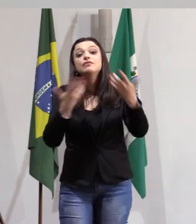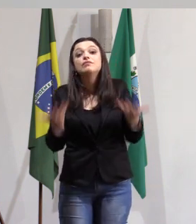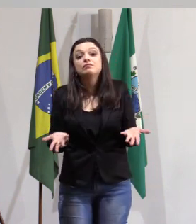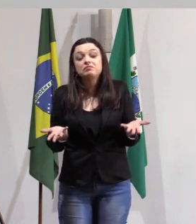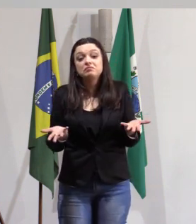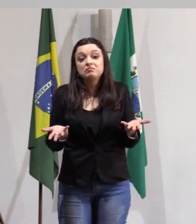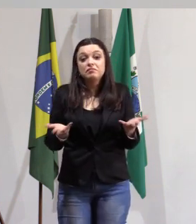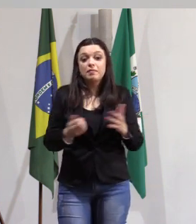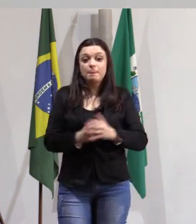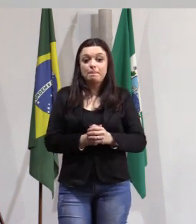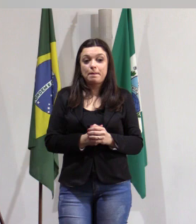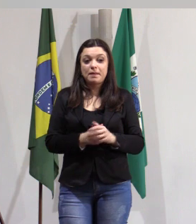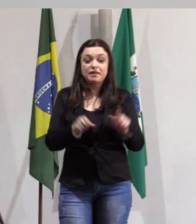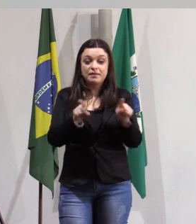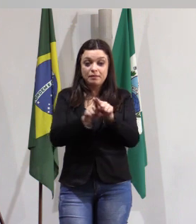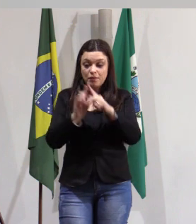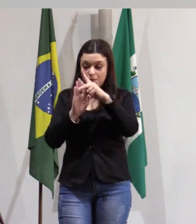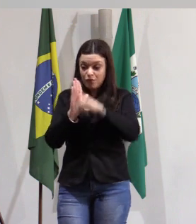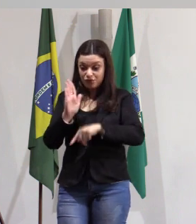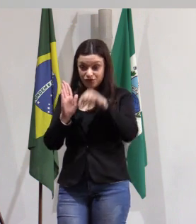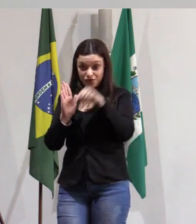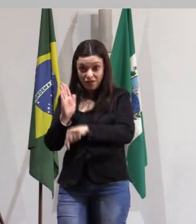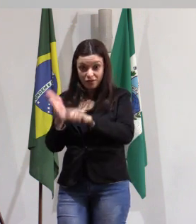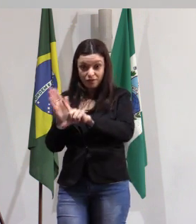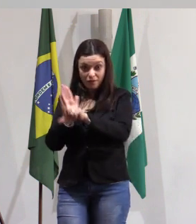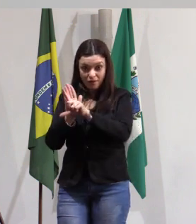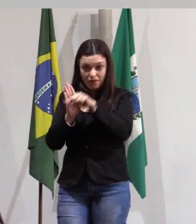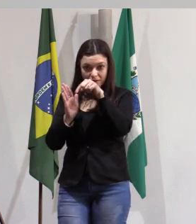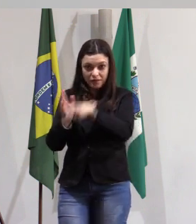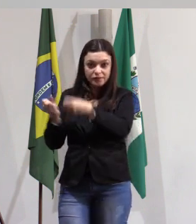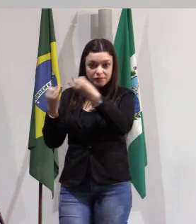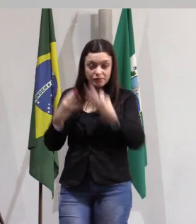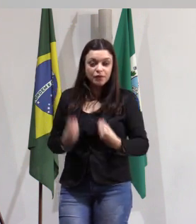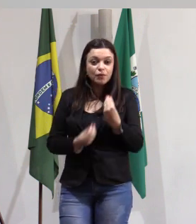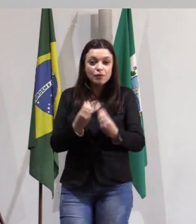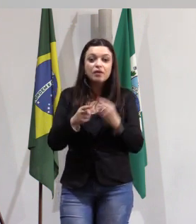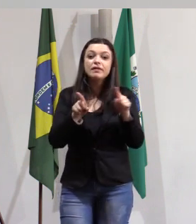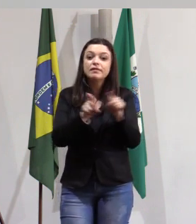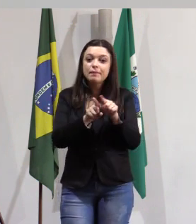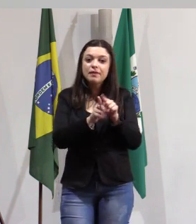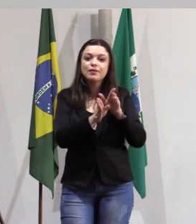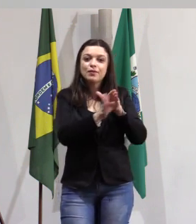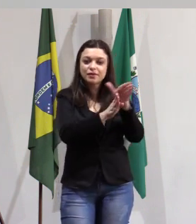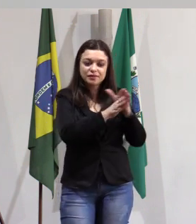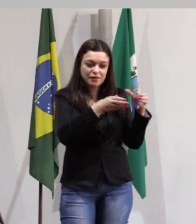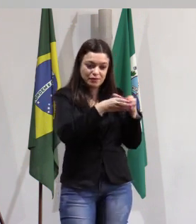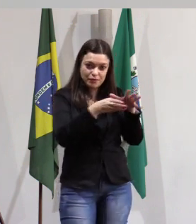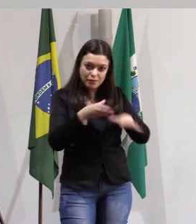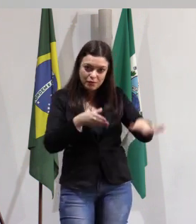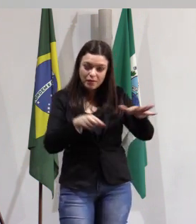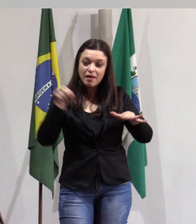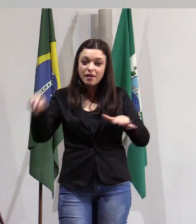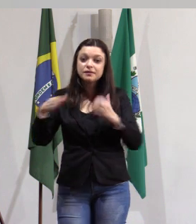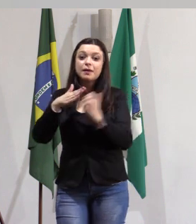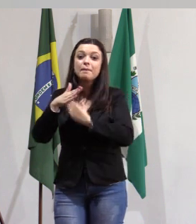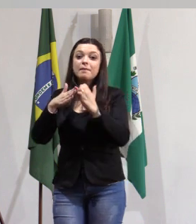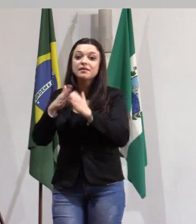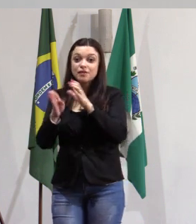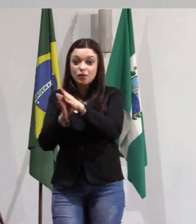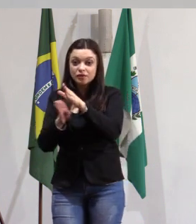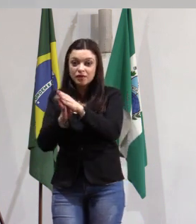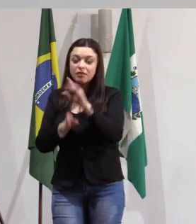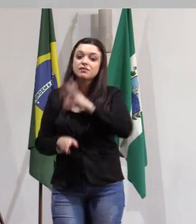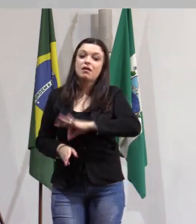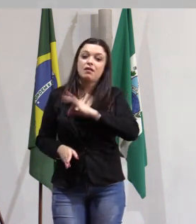aliás, esse projeto de lei cria, inclusive, a possibilidade de remuneração dos conselheiros da organização social, coisa que hoje